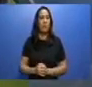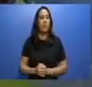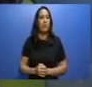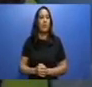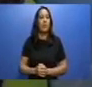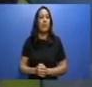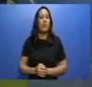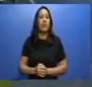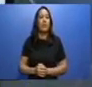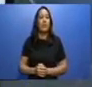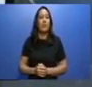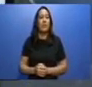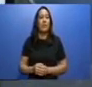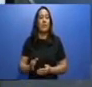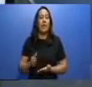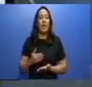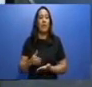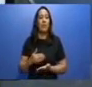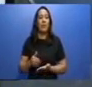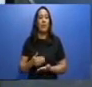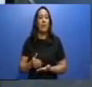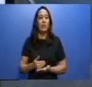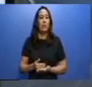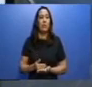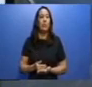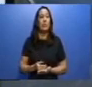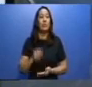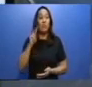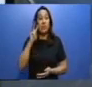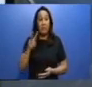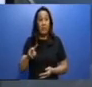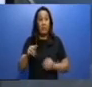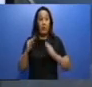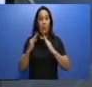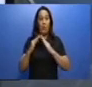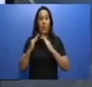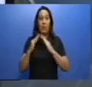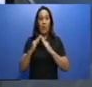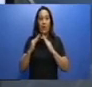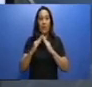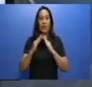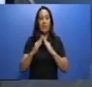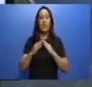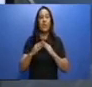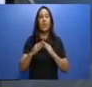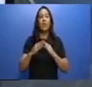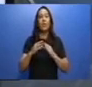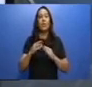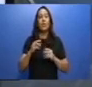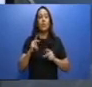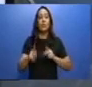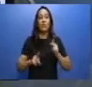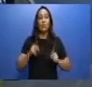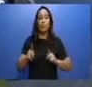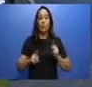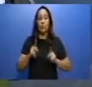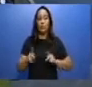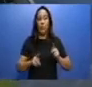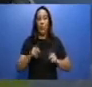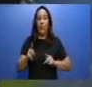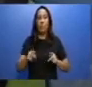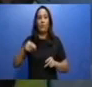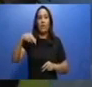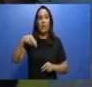61, você viu a imagem de uma casa, lá no início do módulo, de uma casa típica dos povos